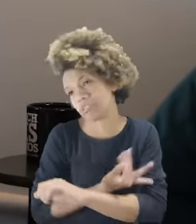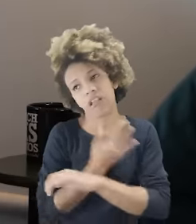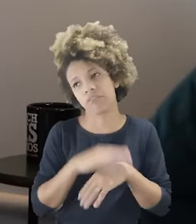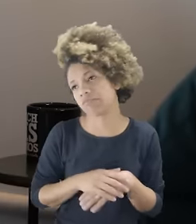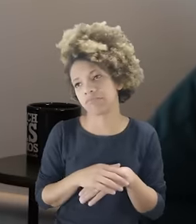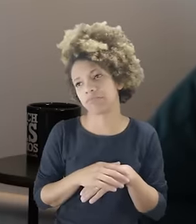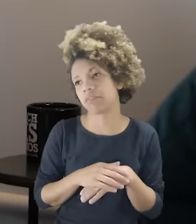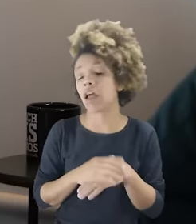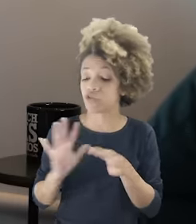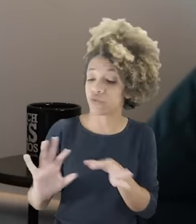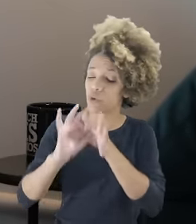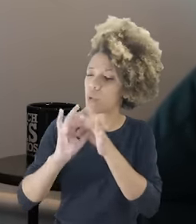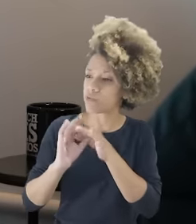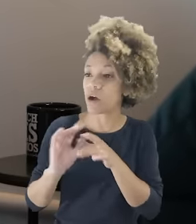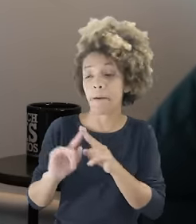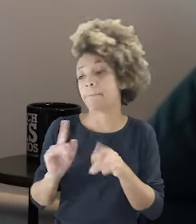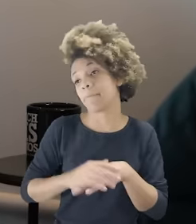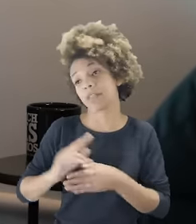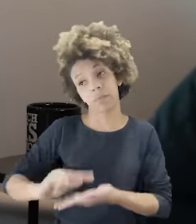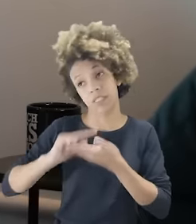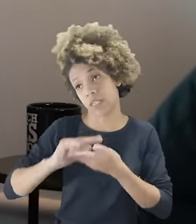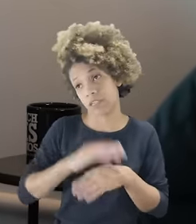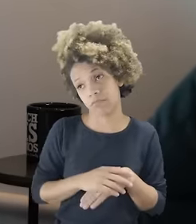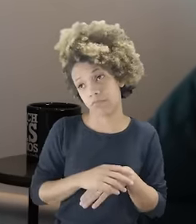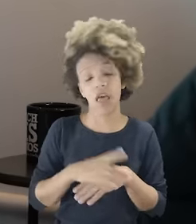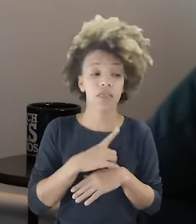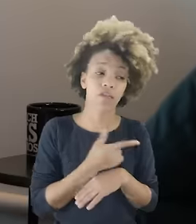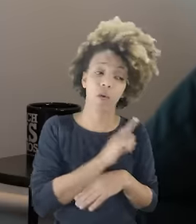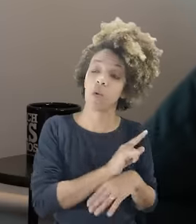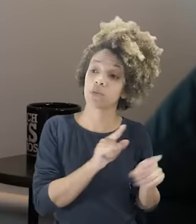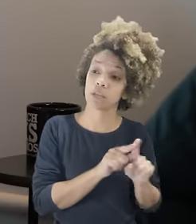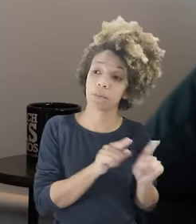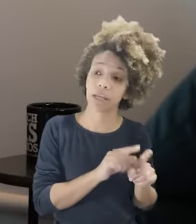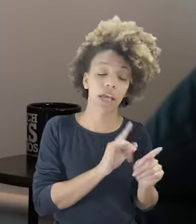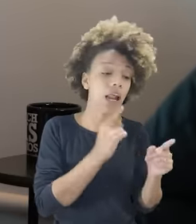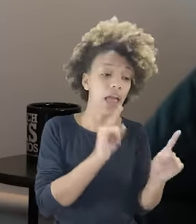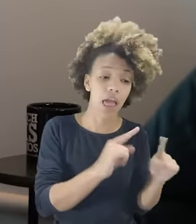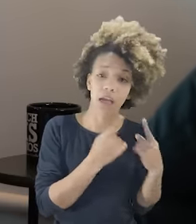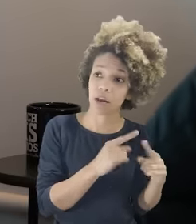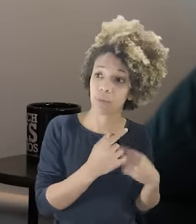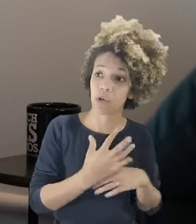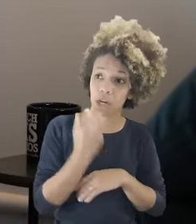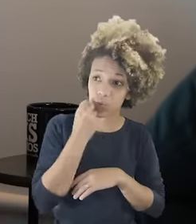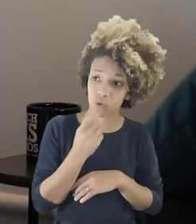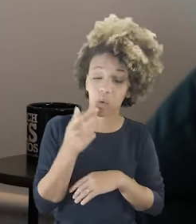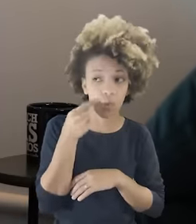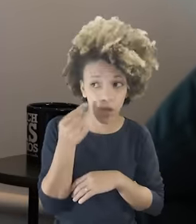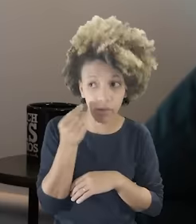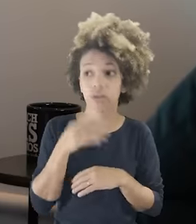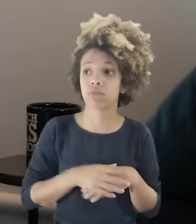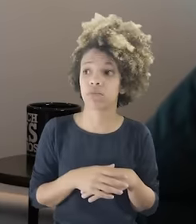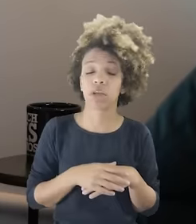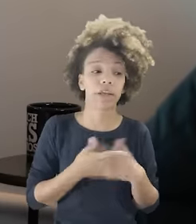a gente criou um vínculo mas tem paciente que eu não gosto tem por exemplo o paciente meu que ele reclamou que ele adotou um gato e aí